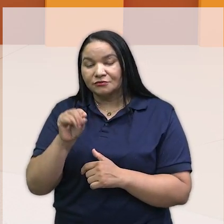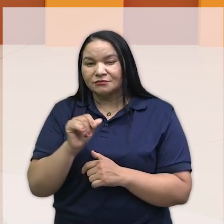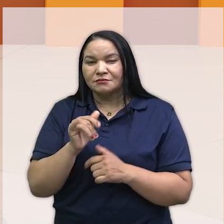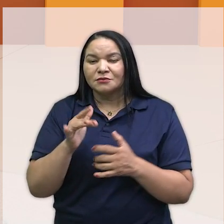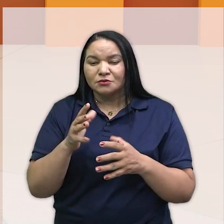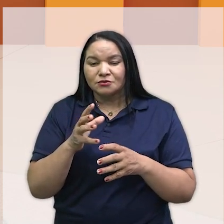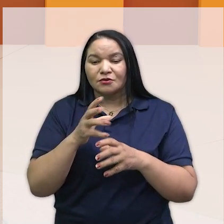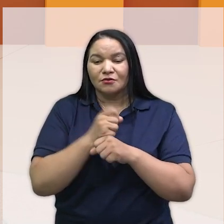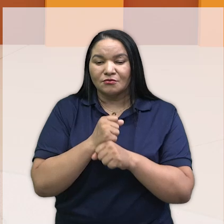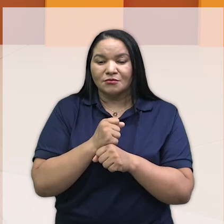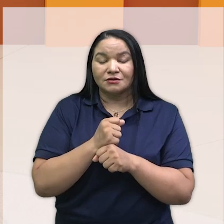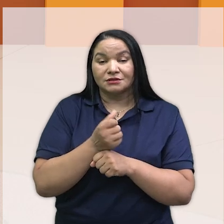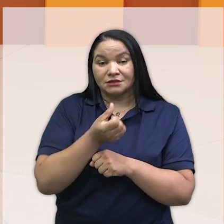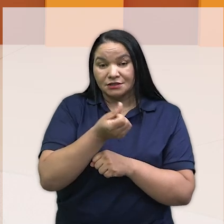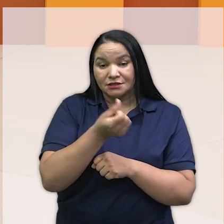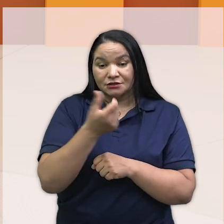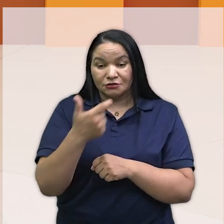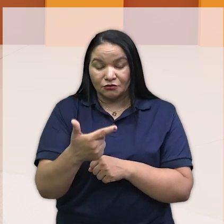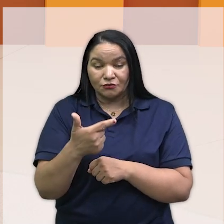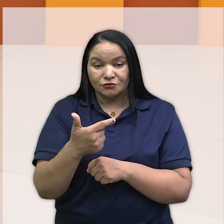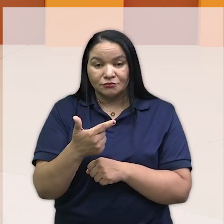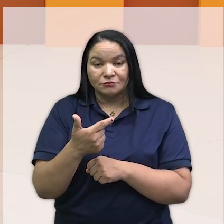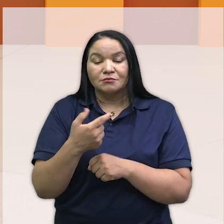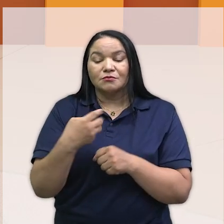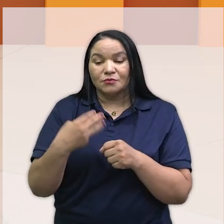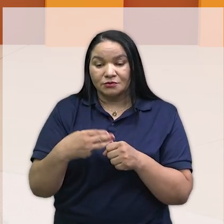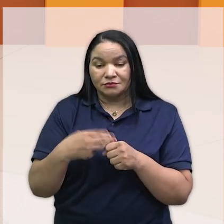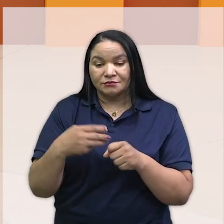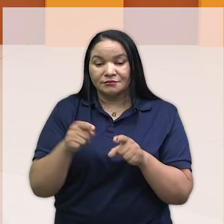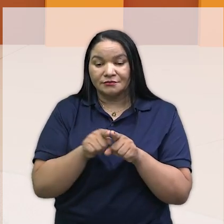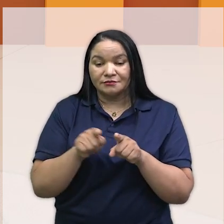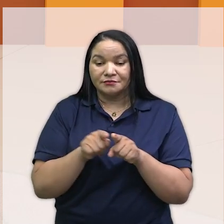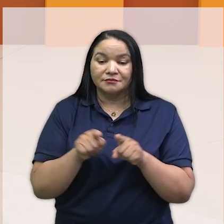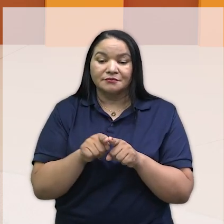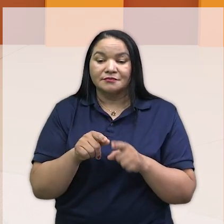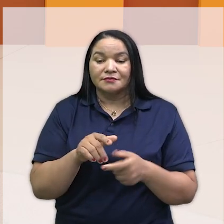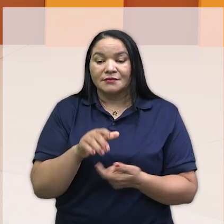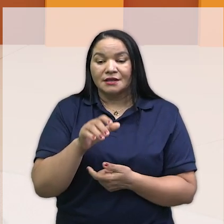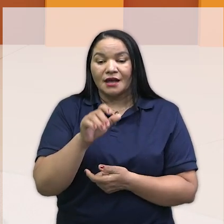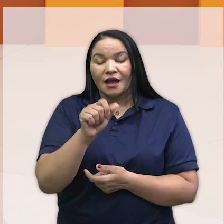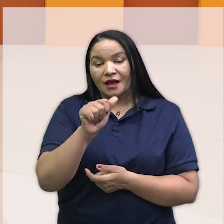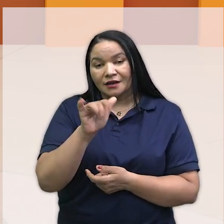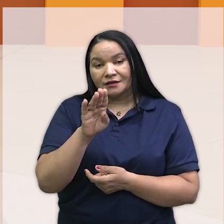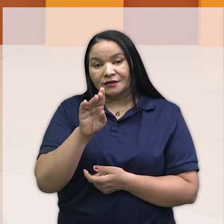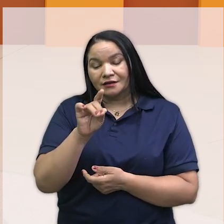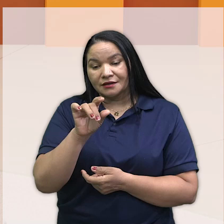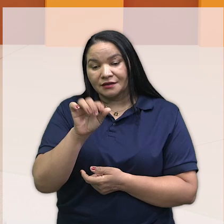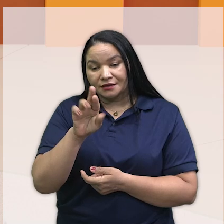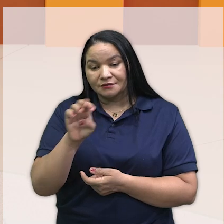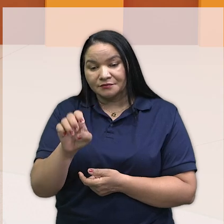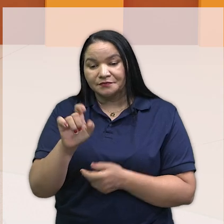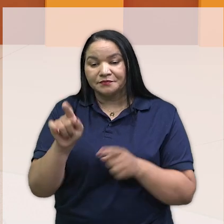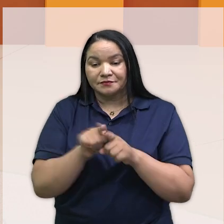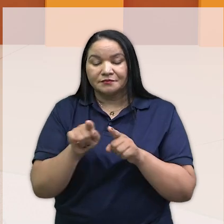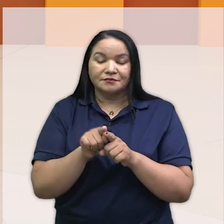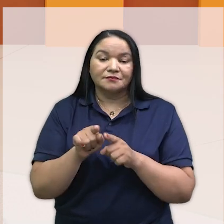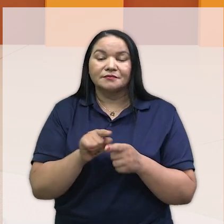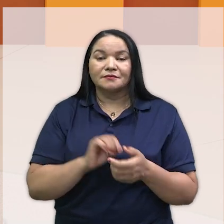tem, salvo engano, 62 municípios. Tá? E Boca do Acre, lá no extremo sul do estado